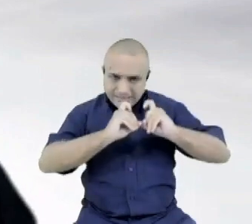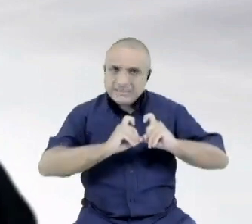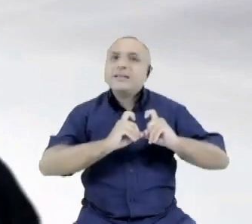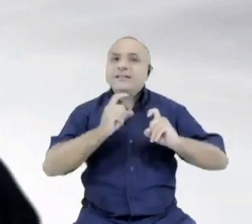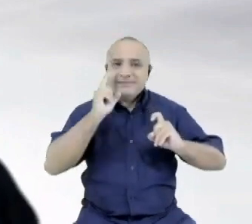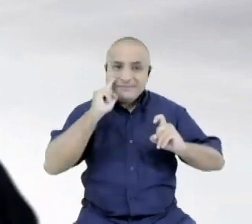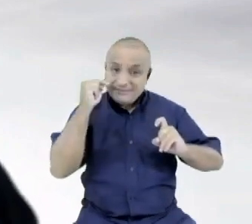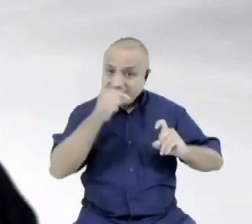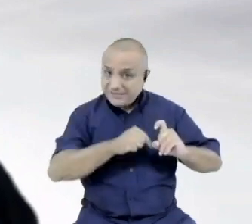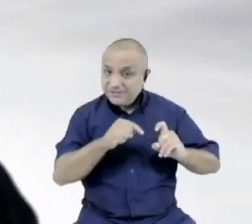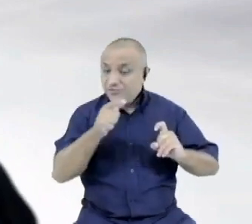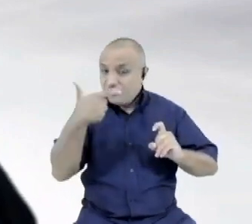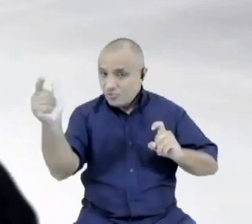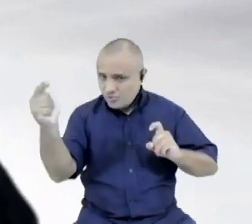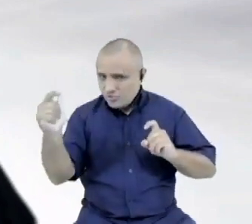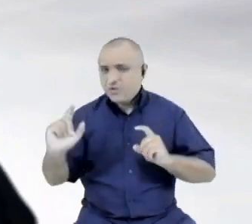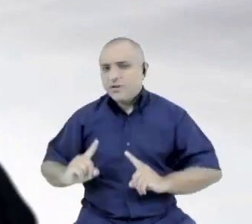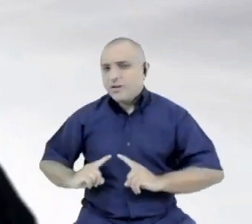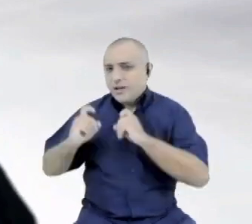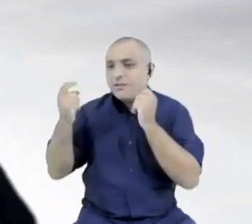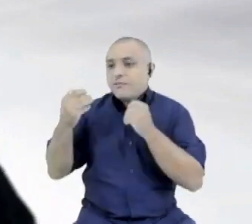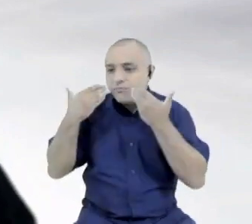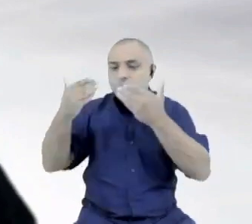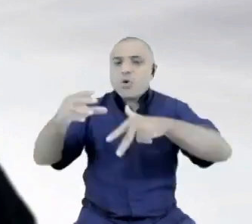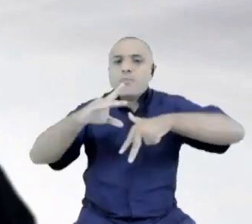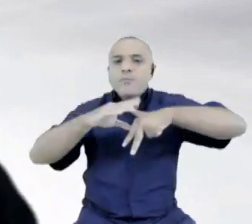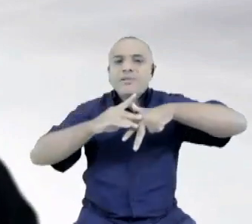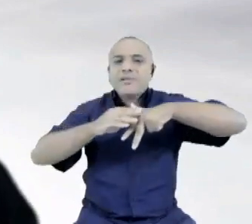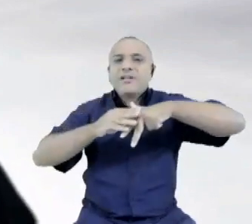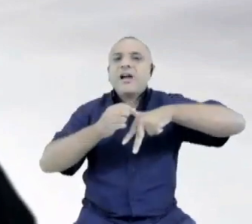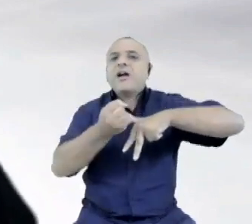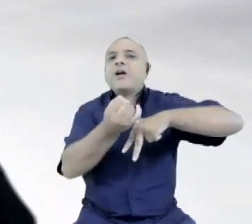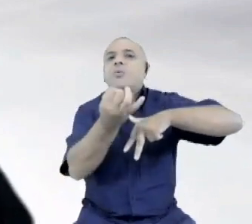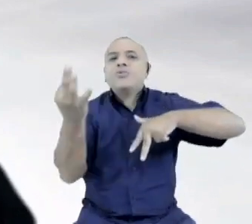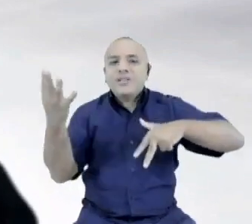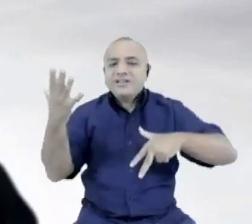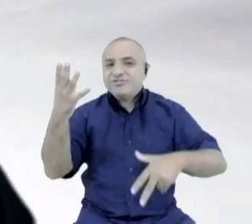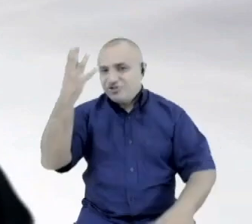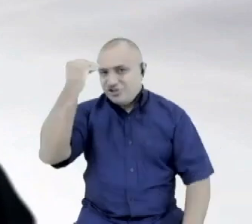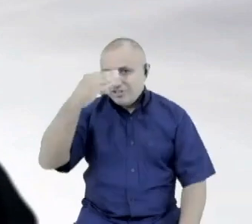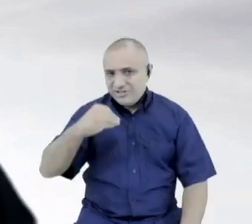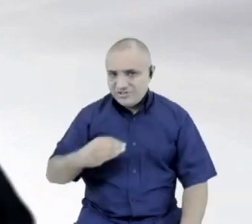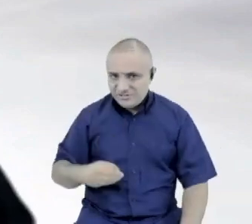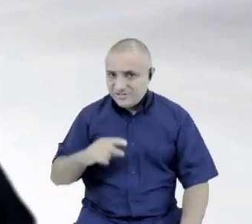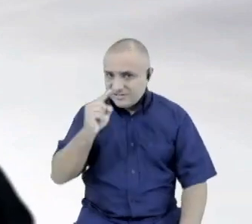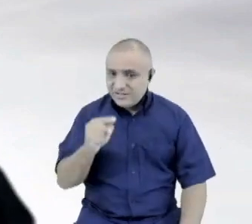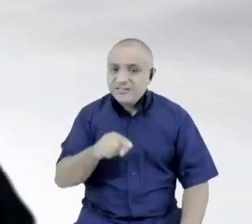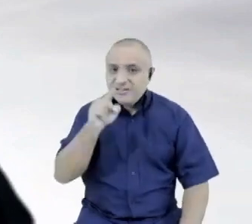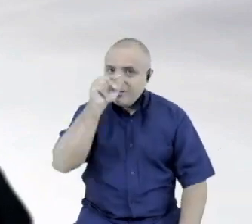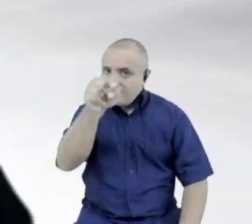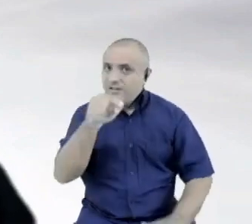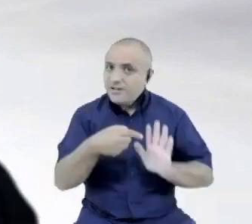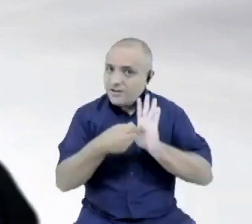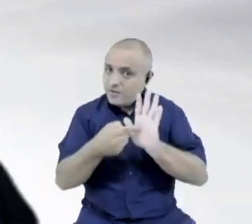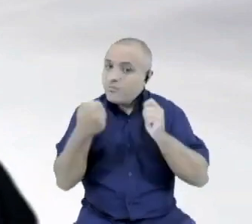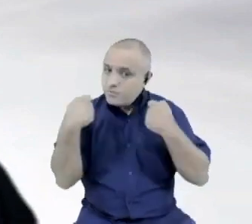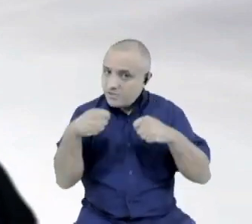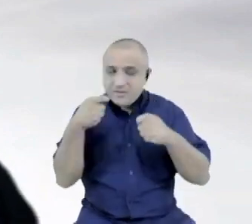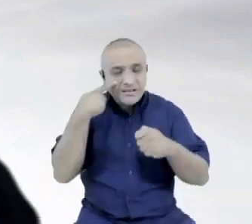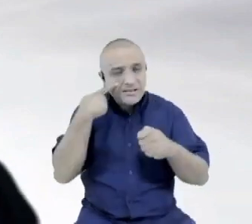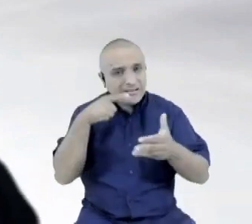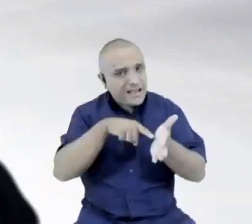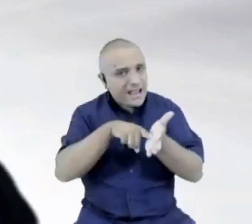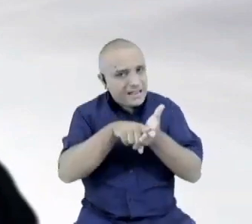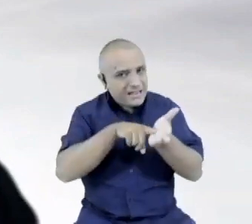patologias, eles expõem o paciente a uma quantidade significativa de radiação. Isso daí também é um ponto que precisa ser